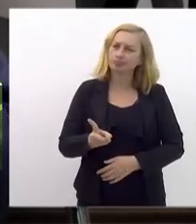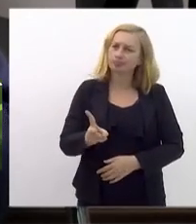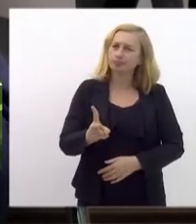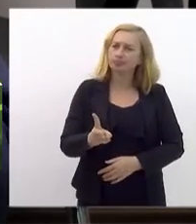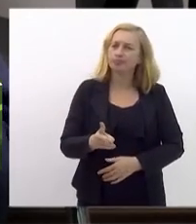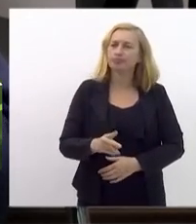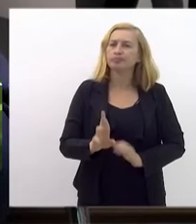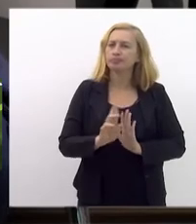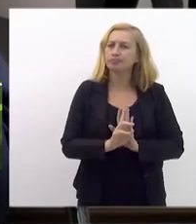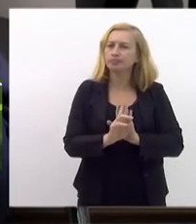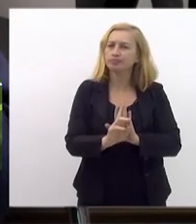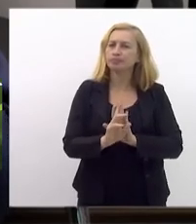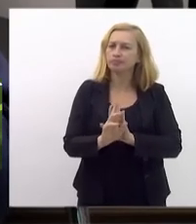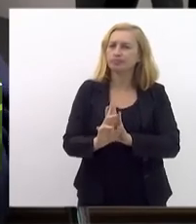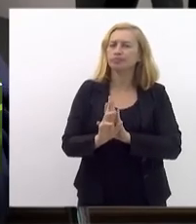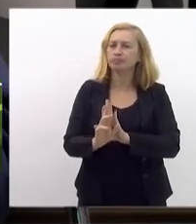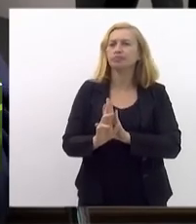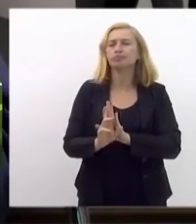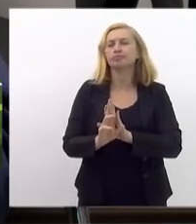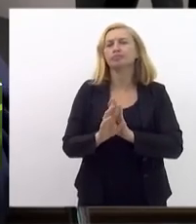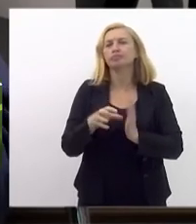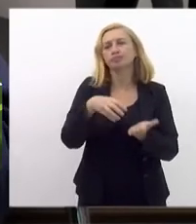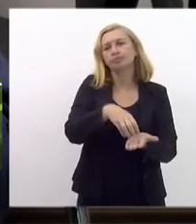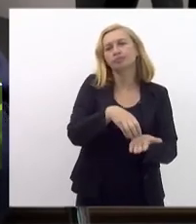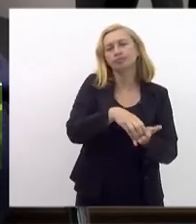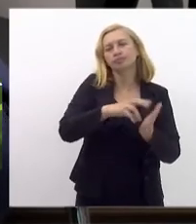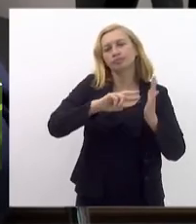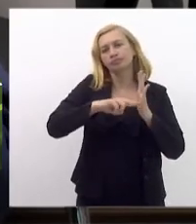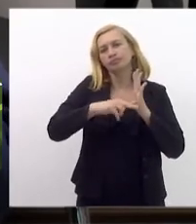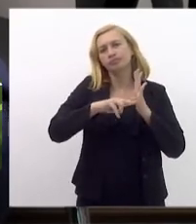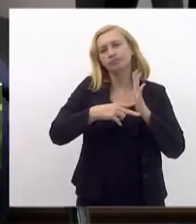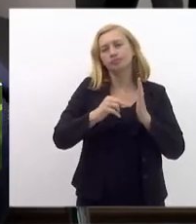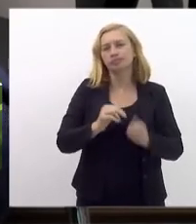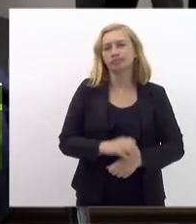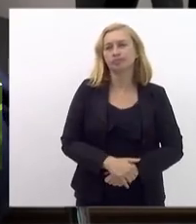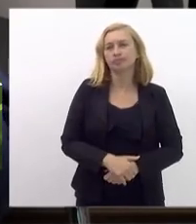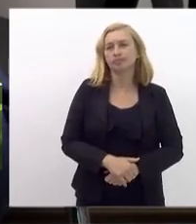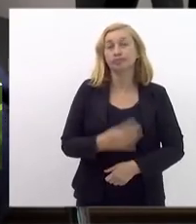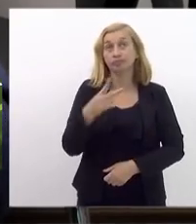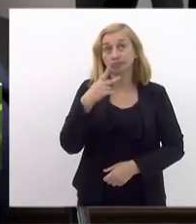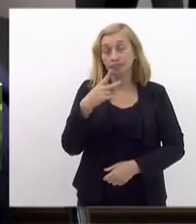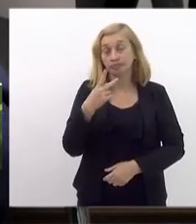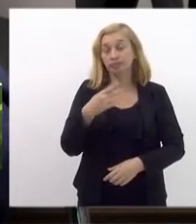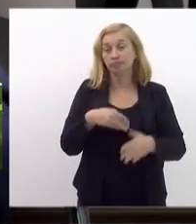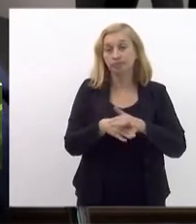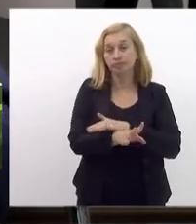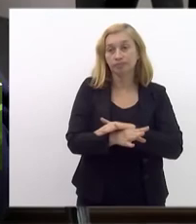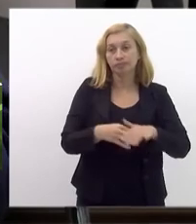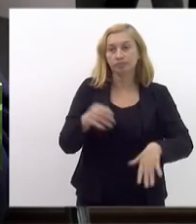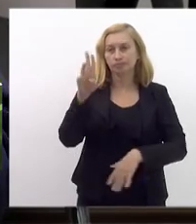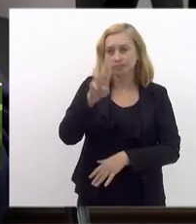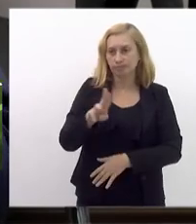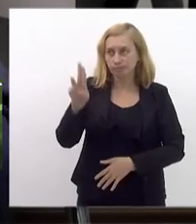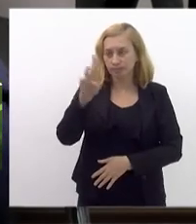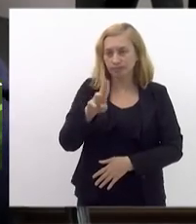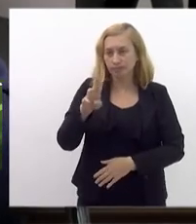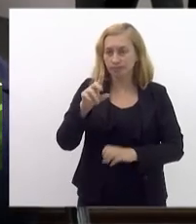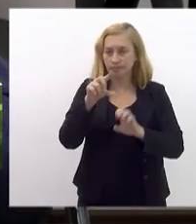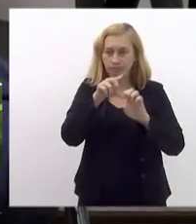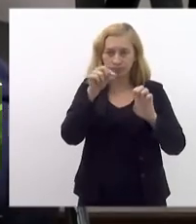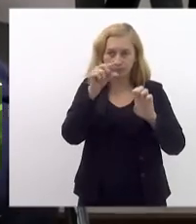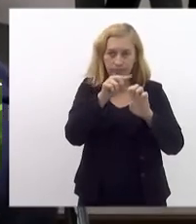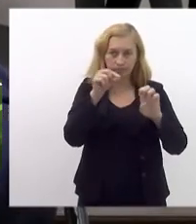as representações das centrais sindicais. A gente costuma falar universidade,